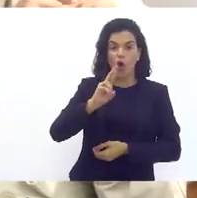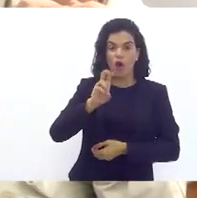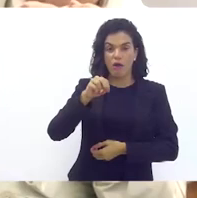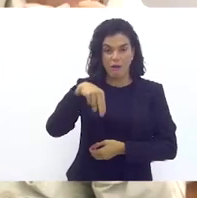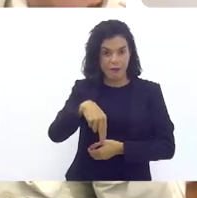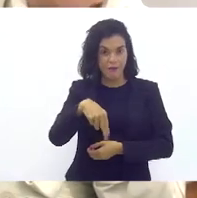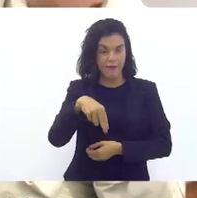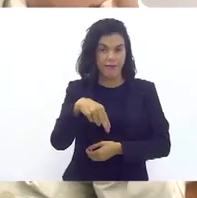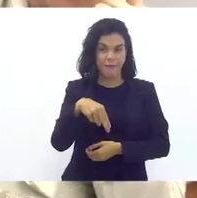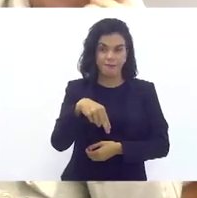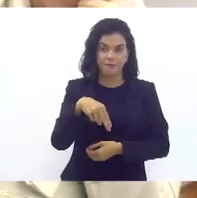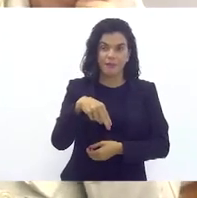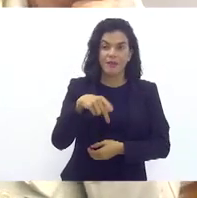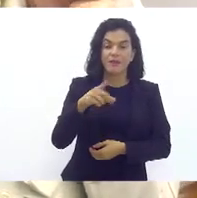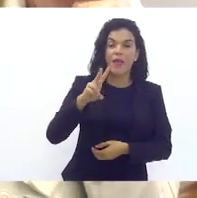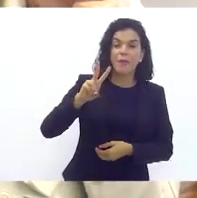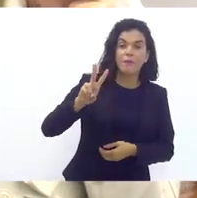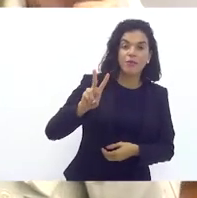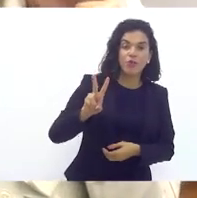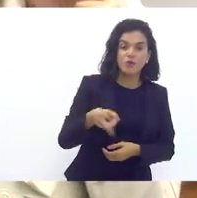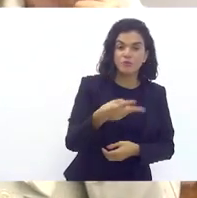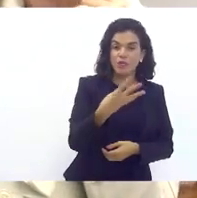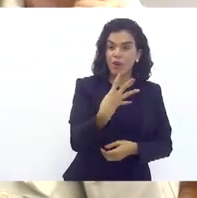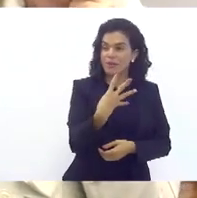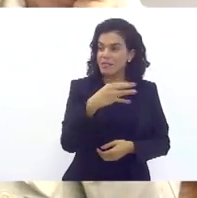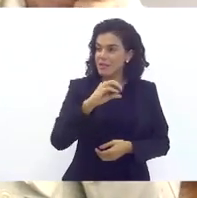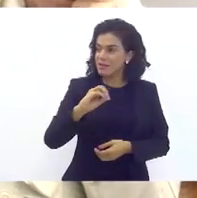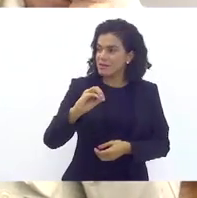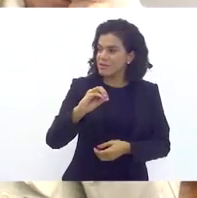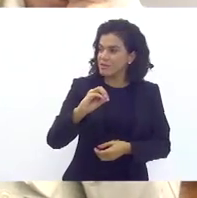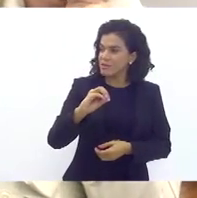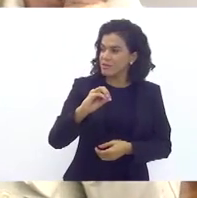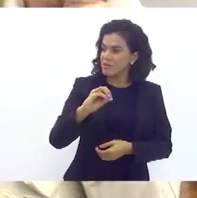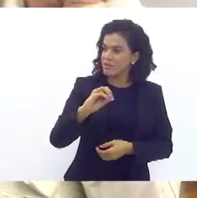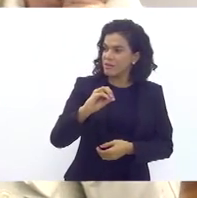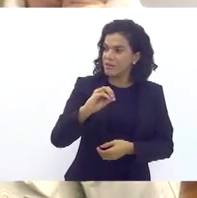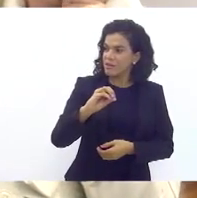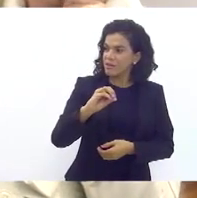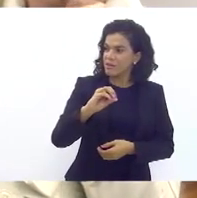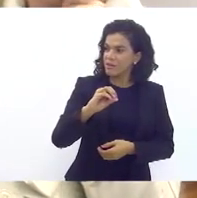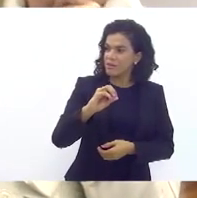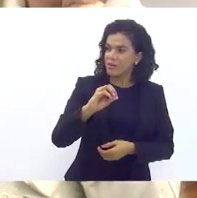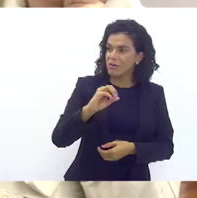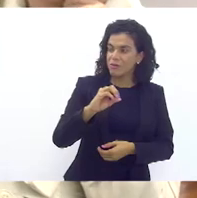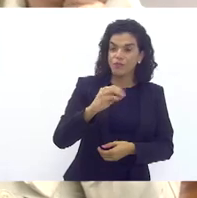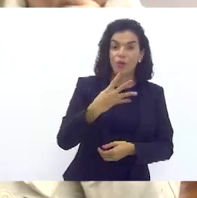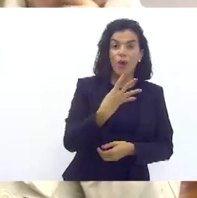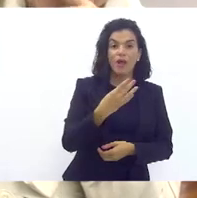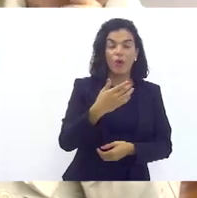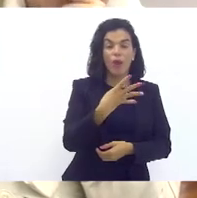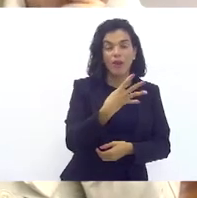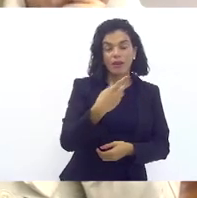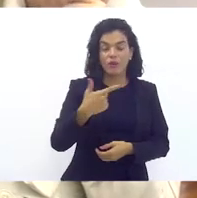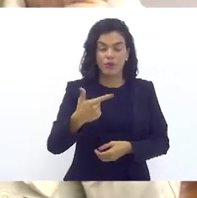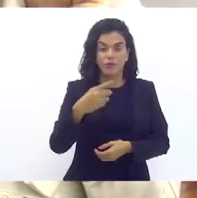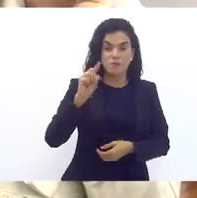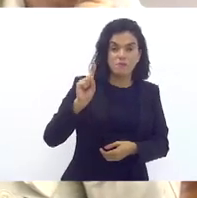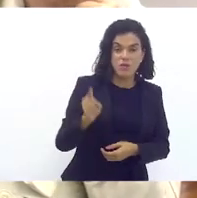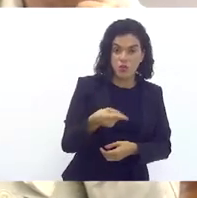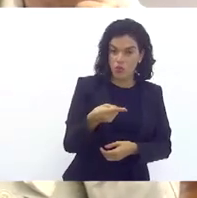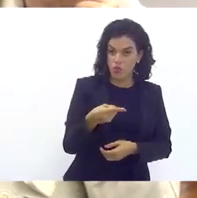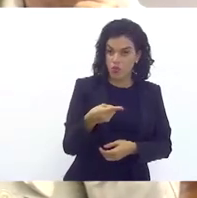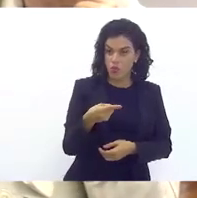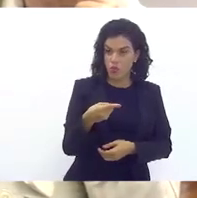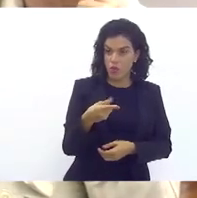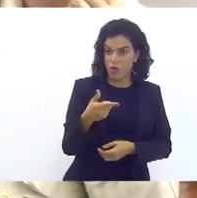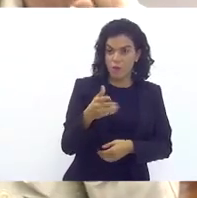42 mil auxiliares de enfermagem ainda. E em São Paulo ainda tem escola e no Rio de Janeiro. Não acabou o